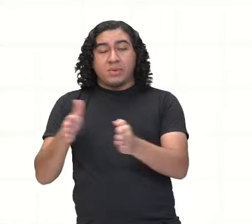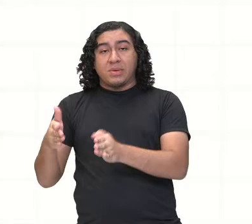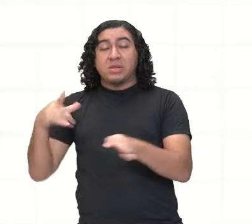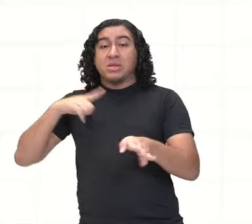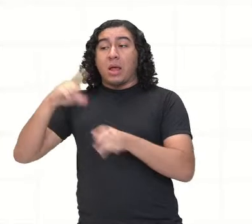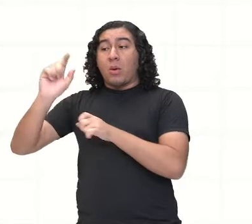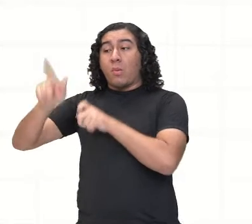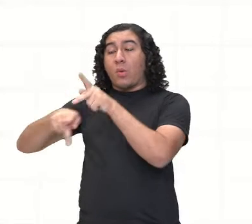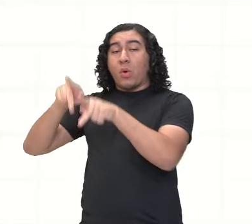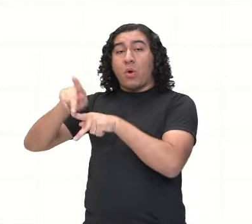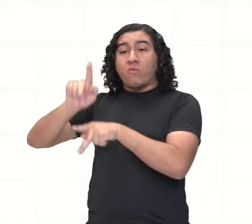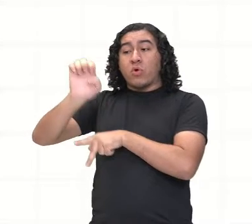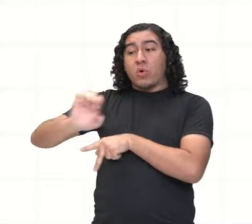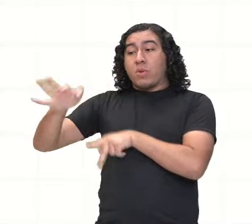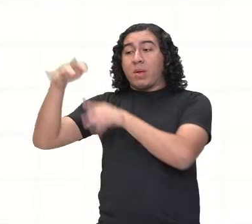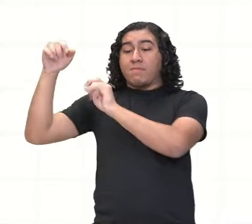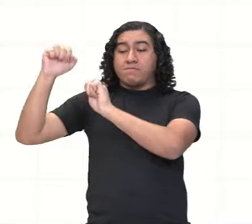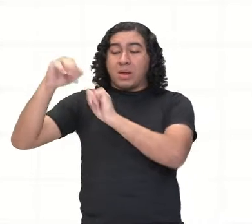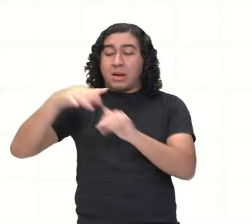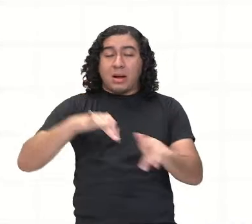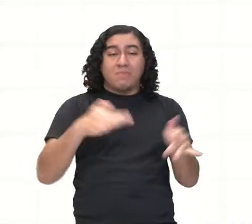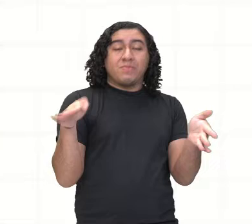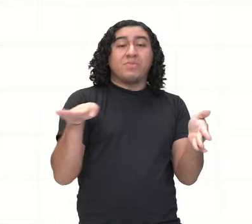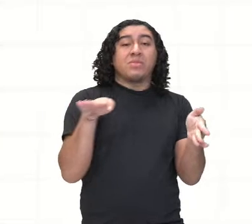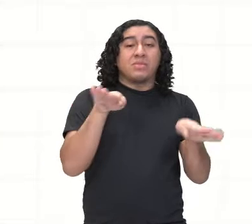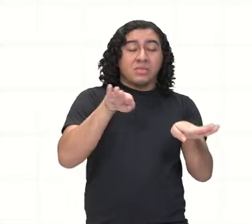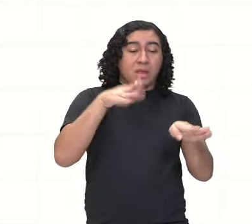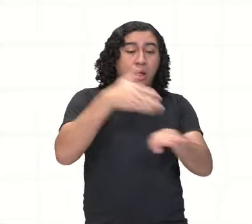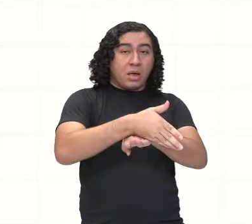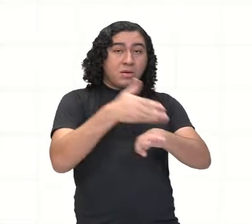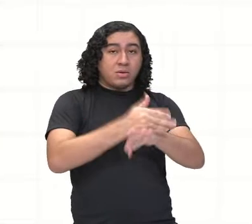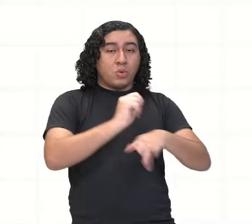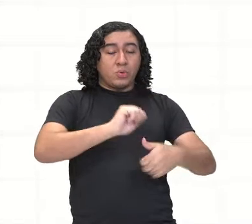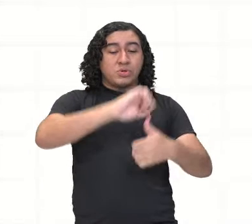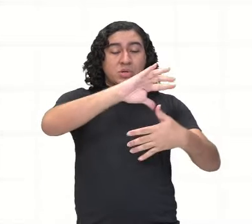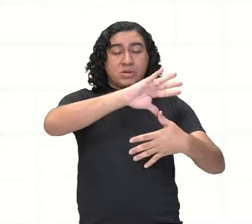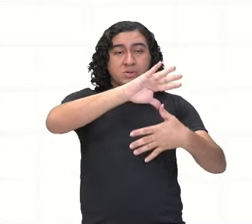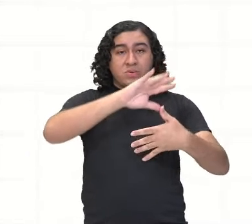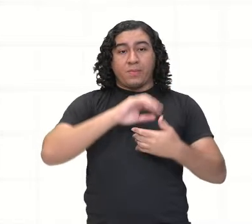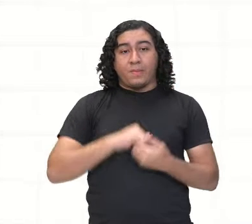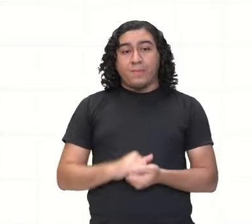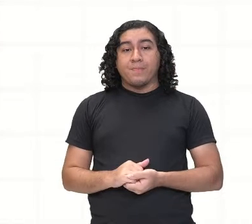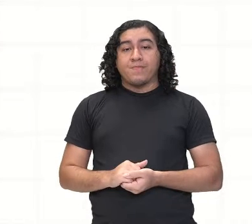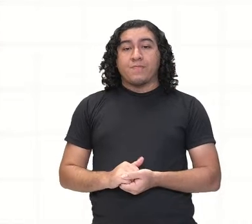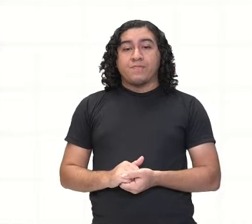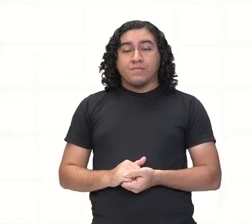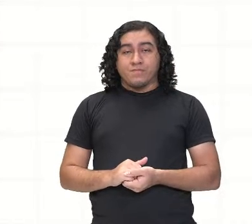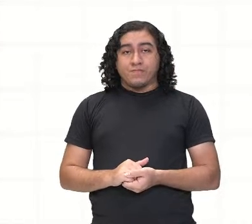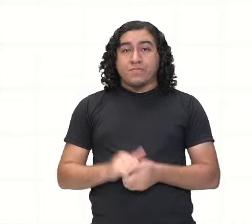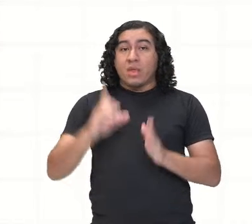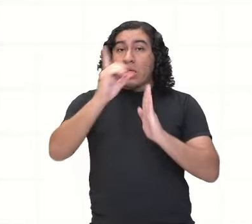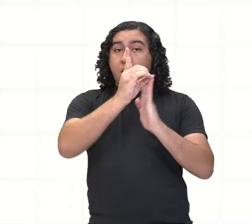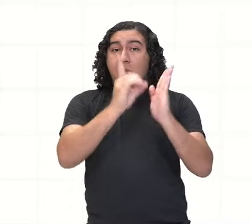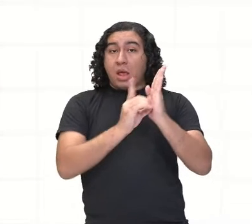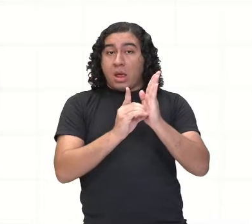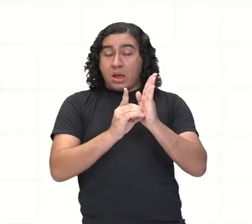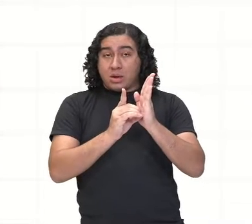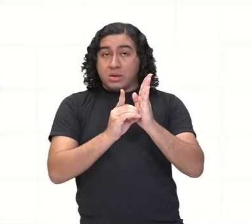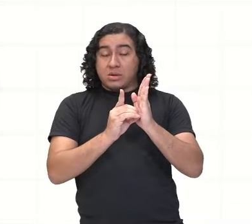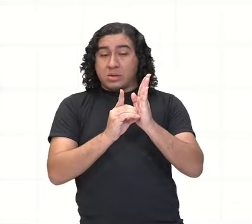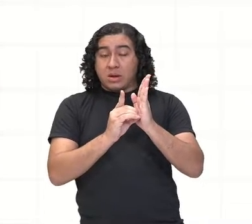do explorador europeu ao continente americano. Então, na última década do século